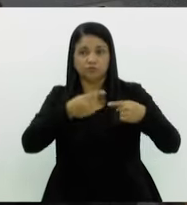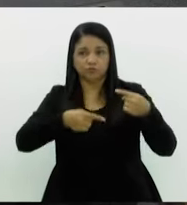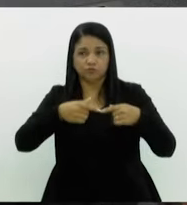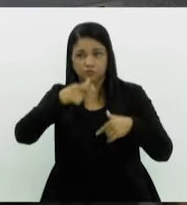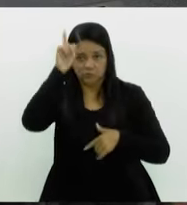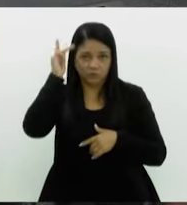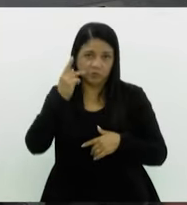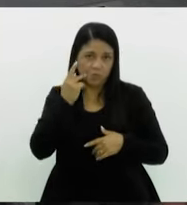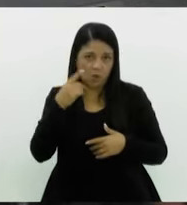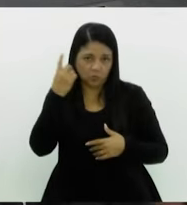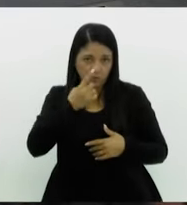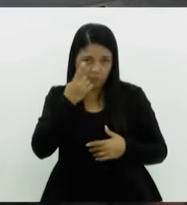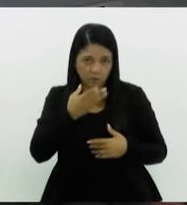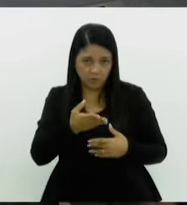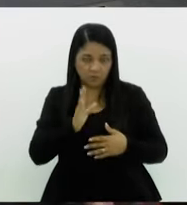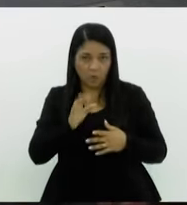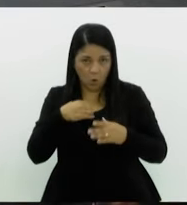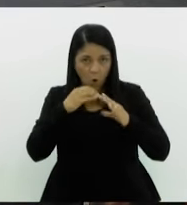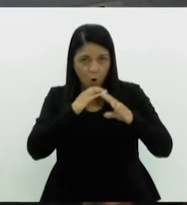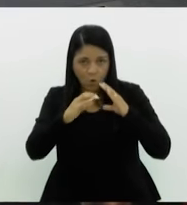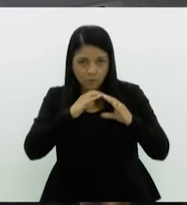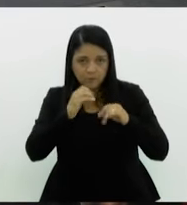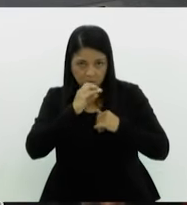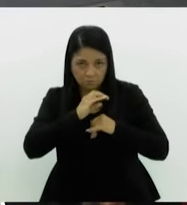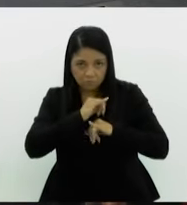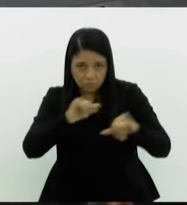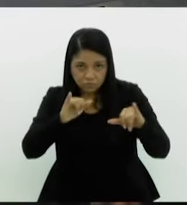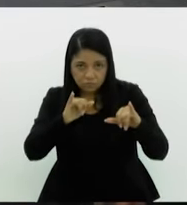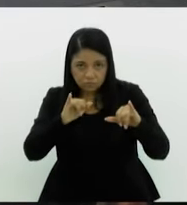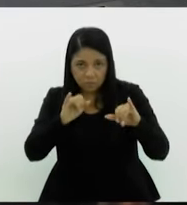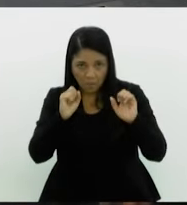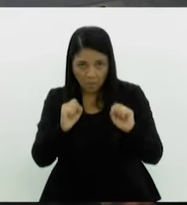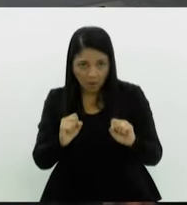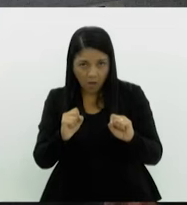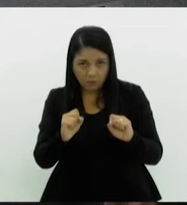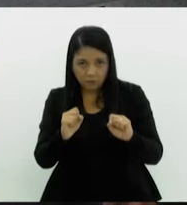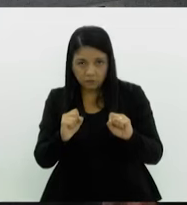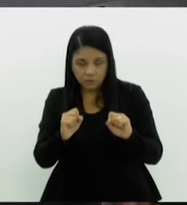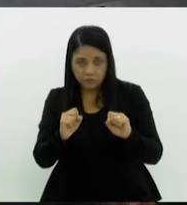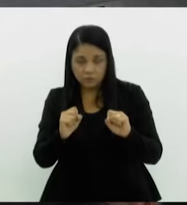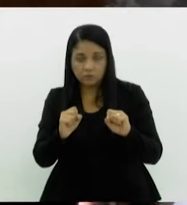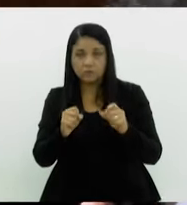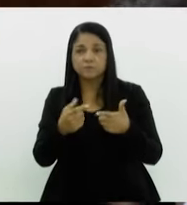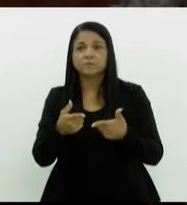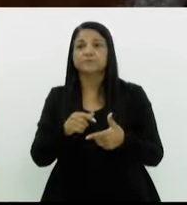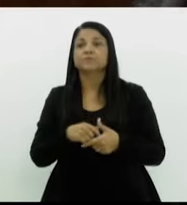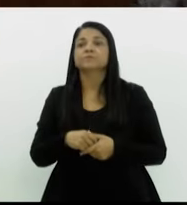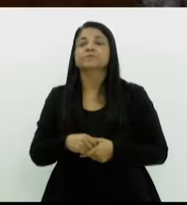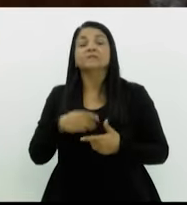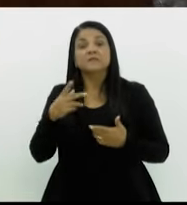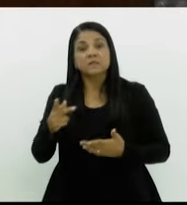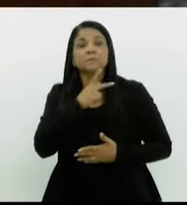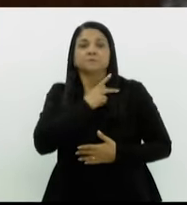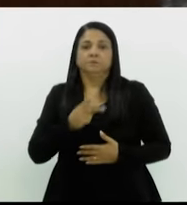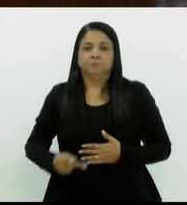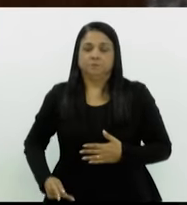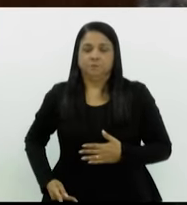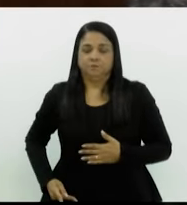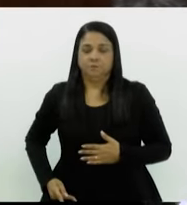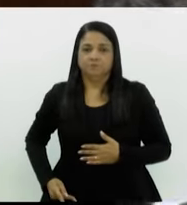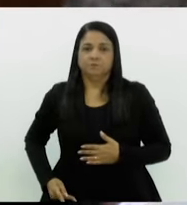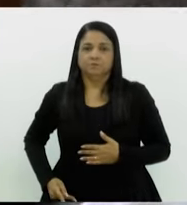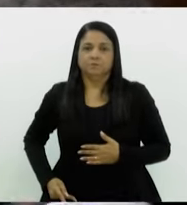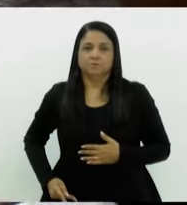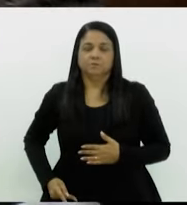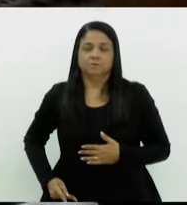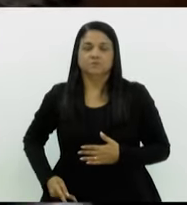comunicação. Posso? Sim, então... Não é discurso, pode, só pode comunicação. Ir. Senhora presidente, a senhora sabe